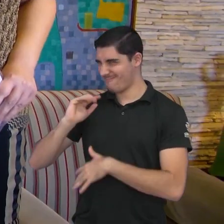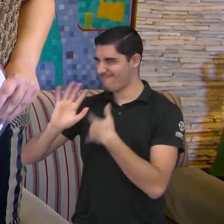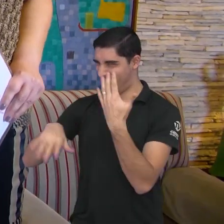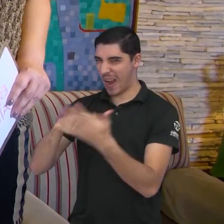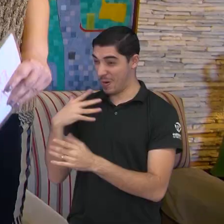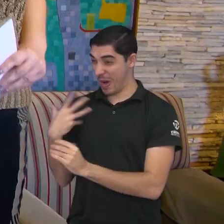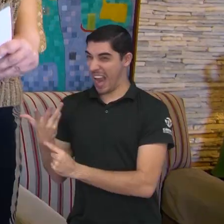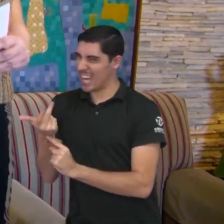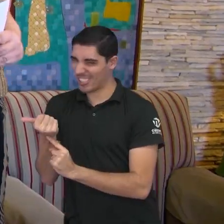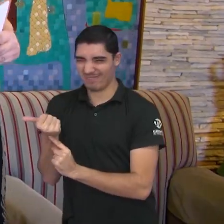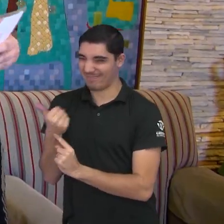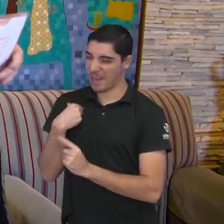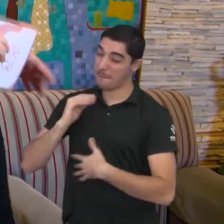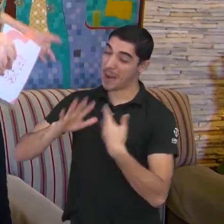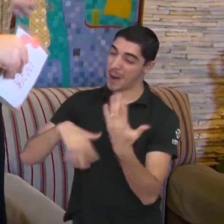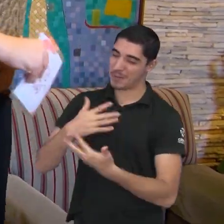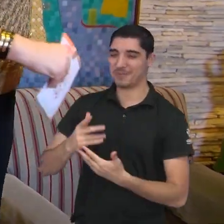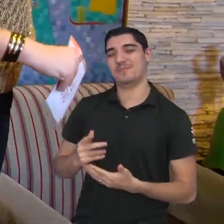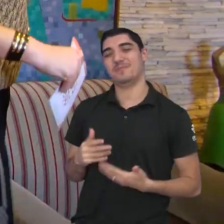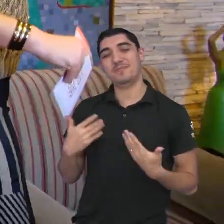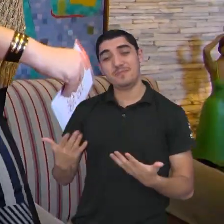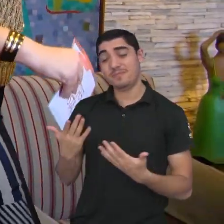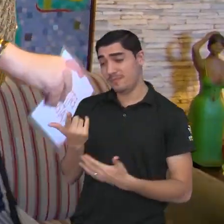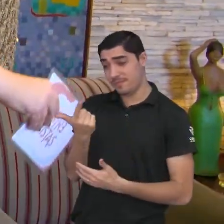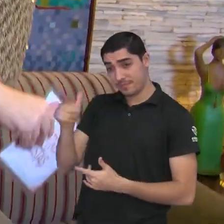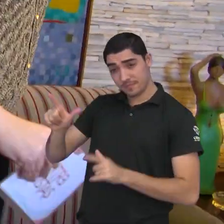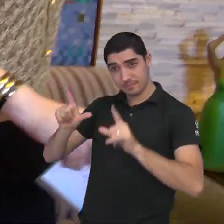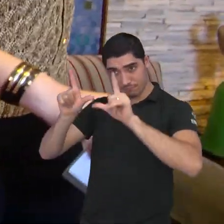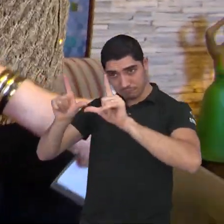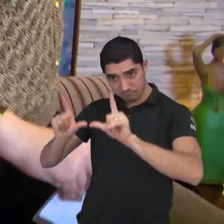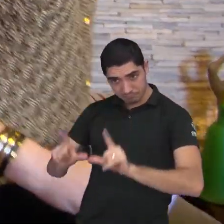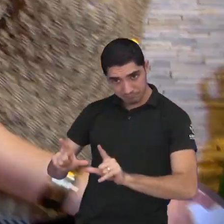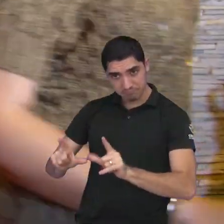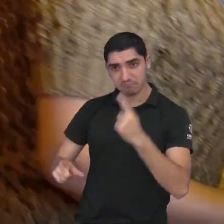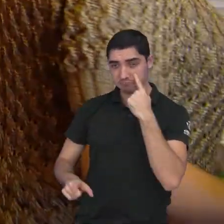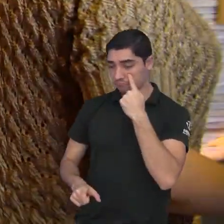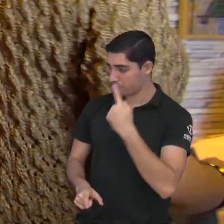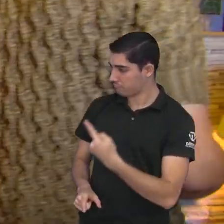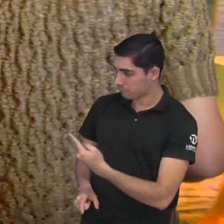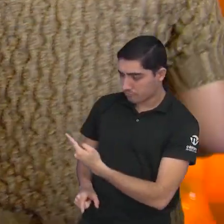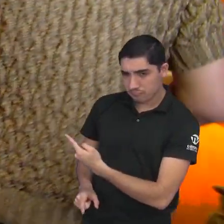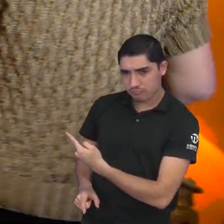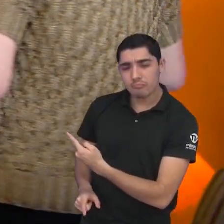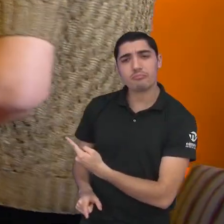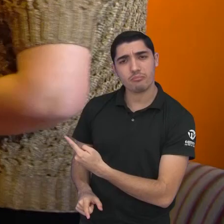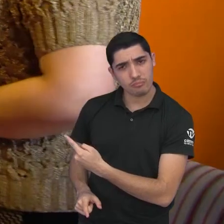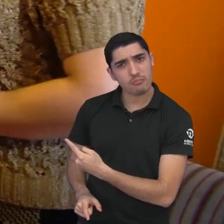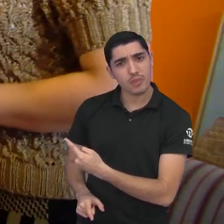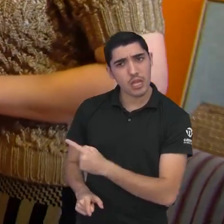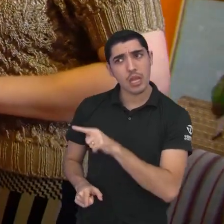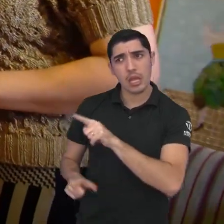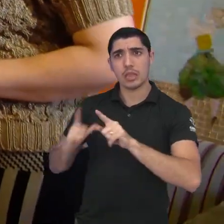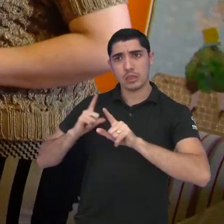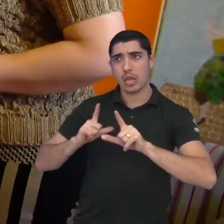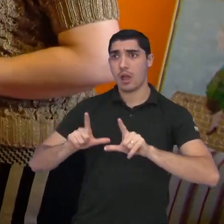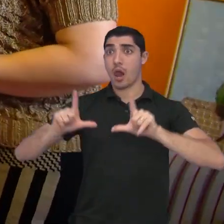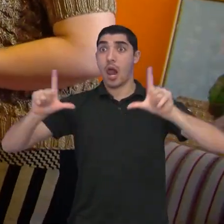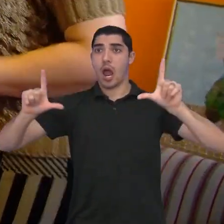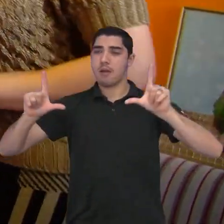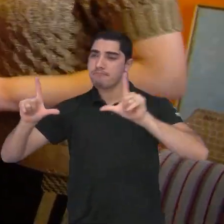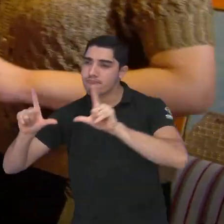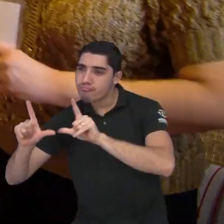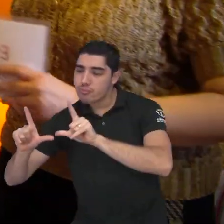que artista. Ô Evaldo, nessas outras obras aqui, certo, essas que estão aqui, a gente percebe o tamanho